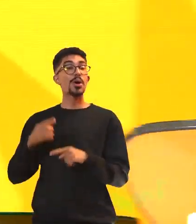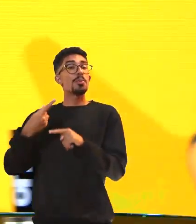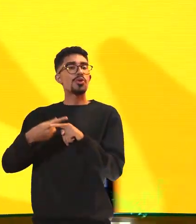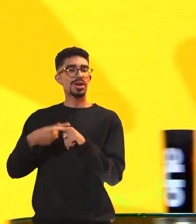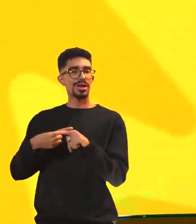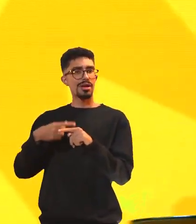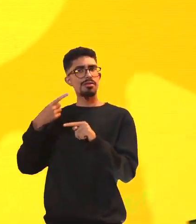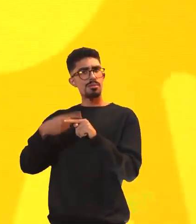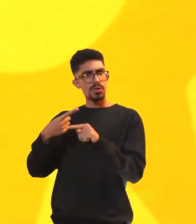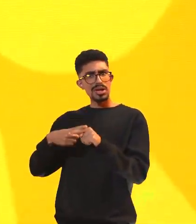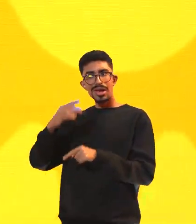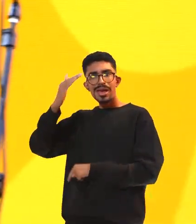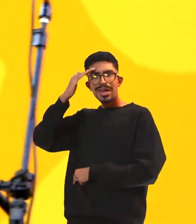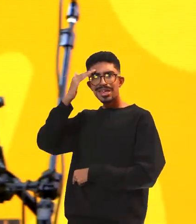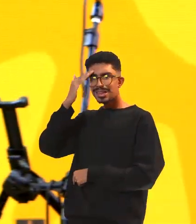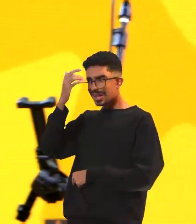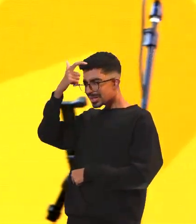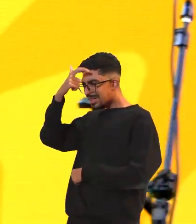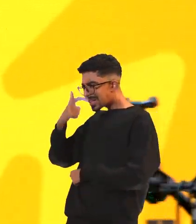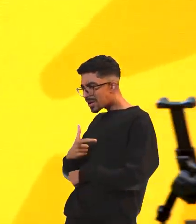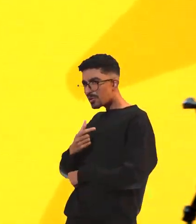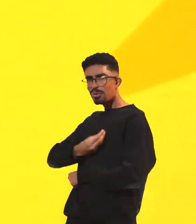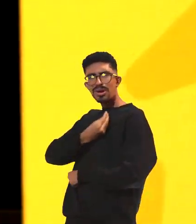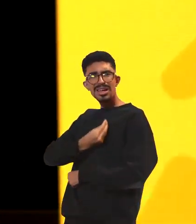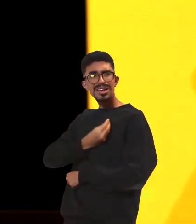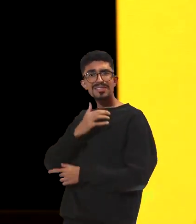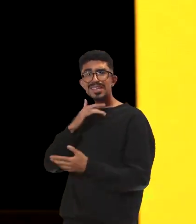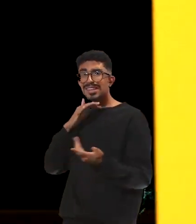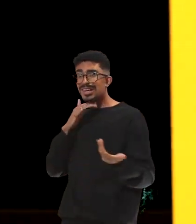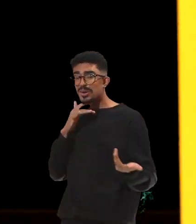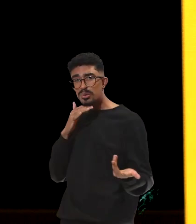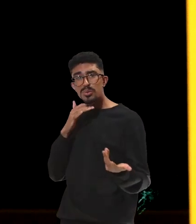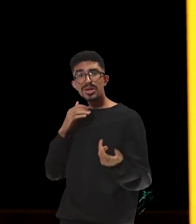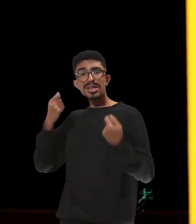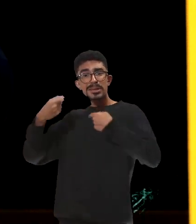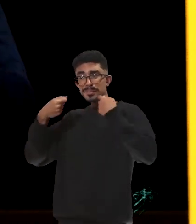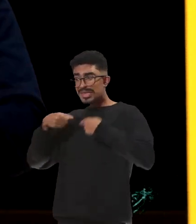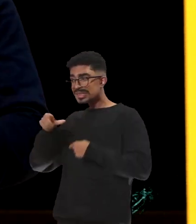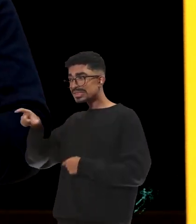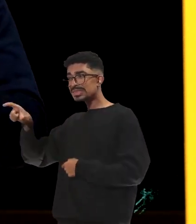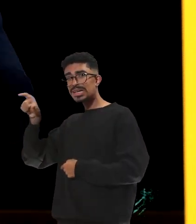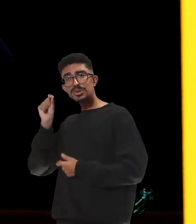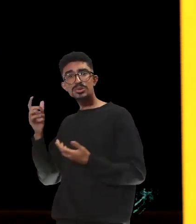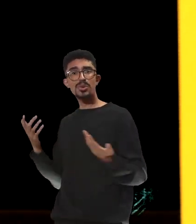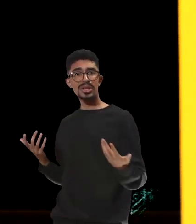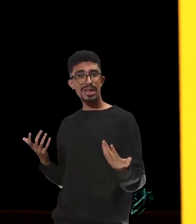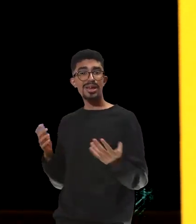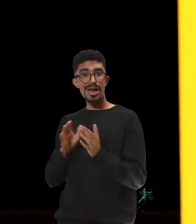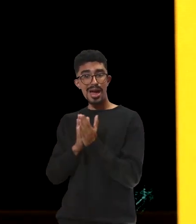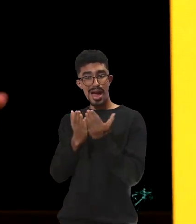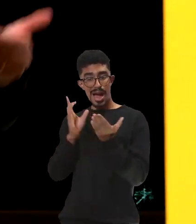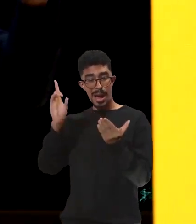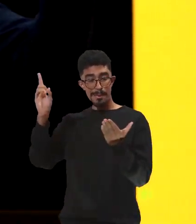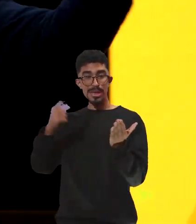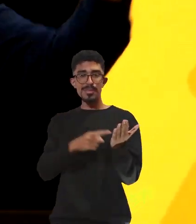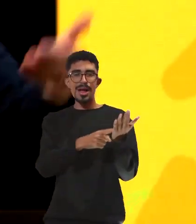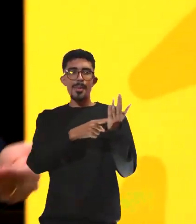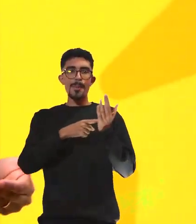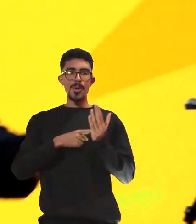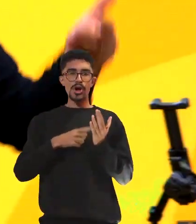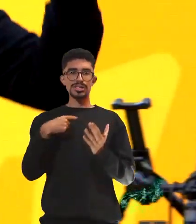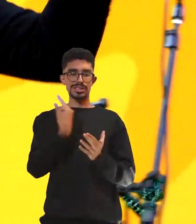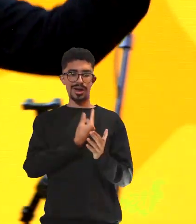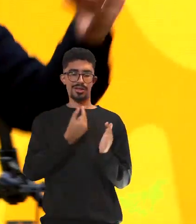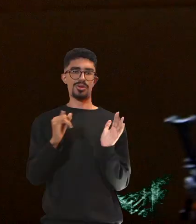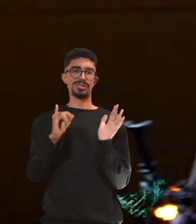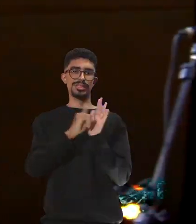confrontada com uma realidade complicada para ela e ela precisa então tomar uma decisão. A Bíblia nos confronta, ela nos apresenta quem nós somos. Ela